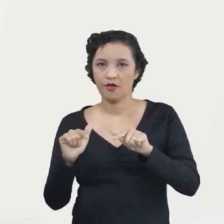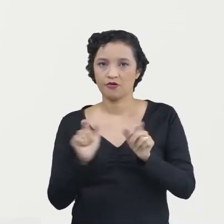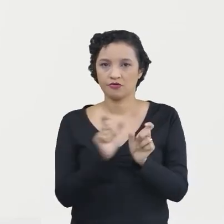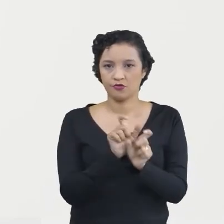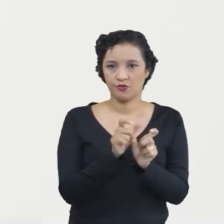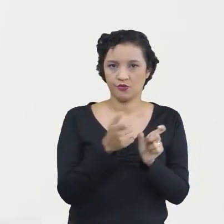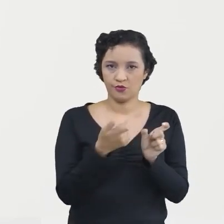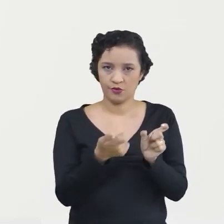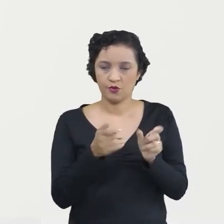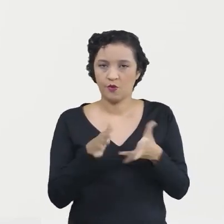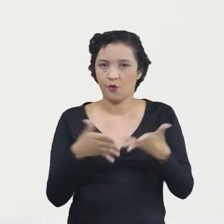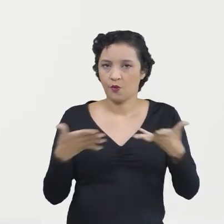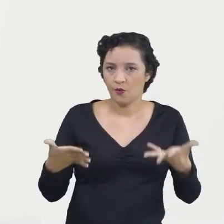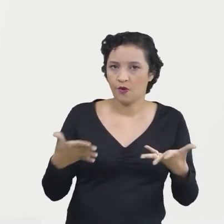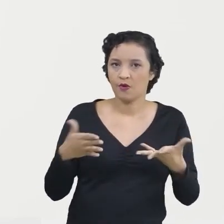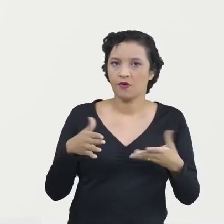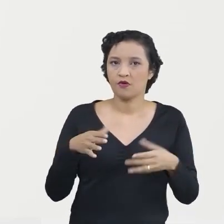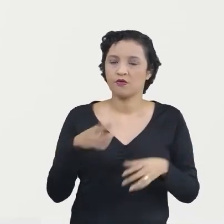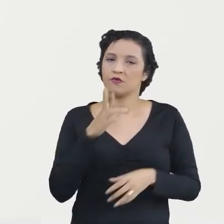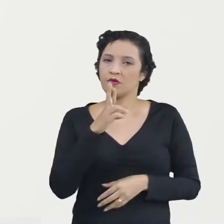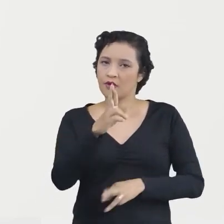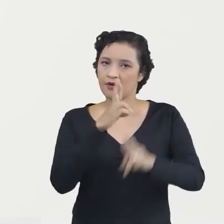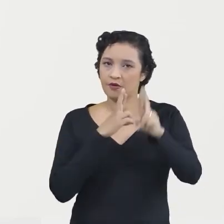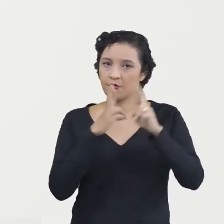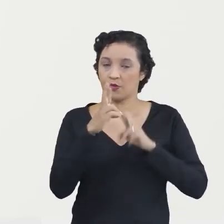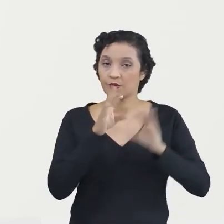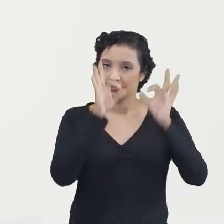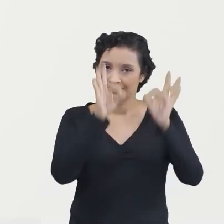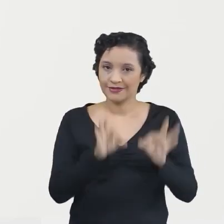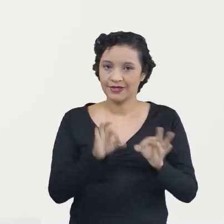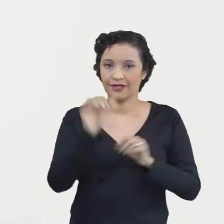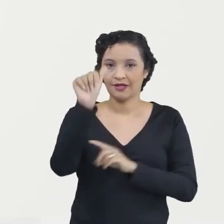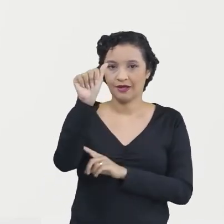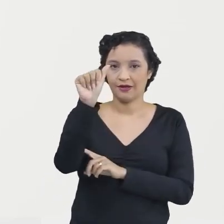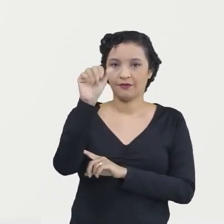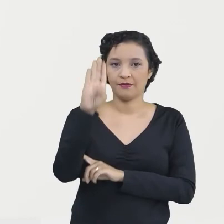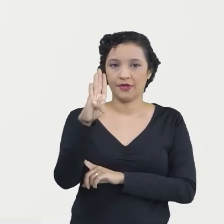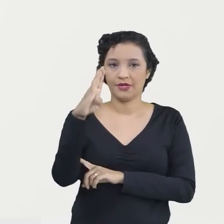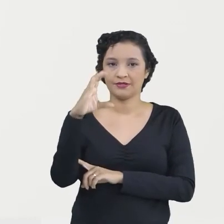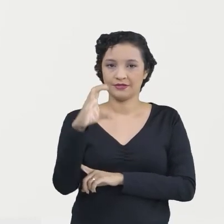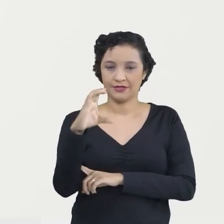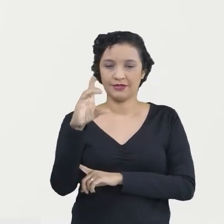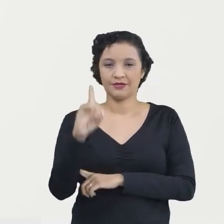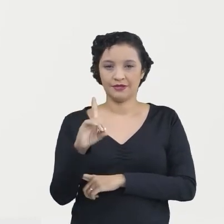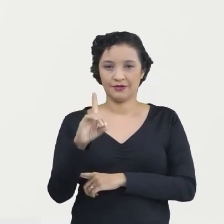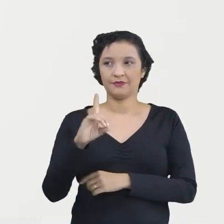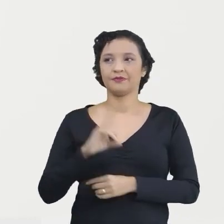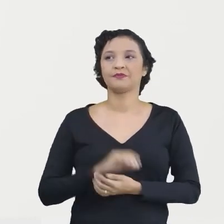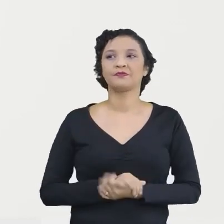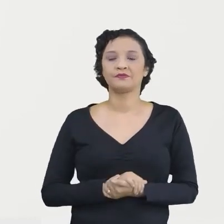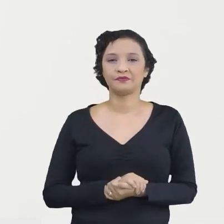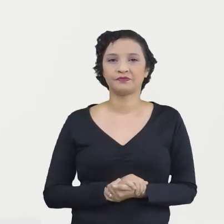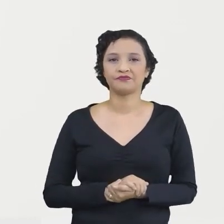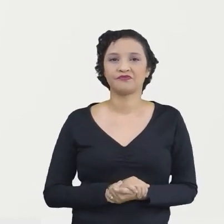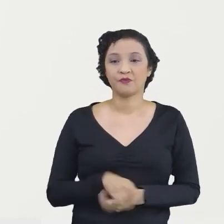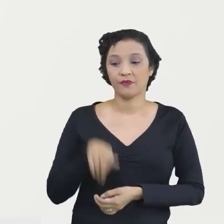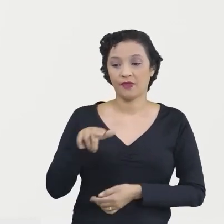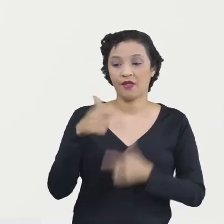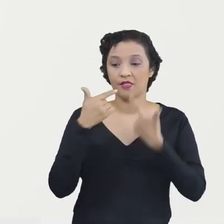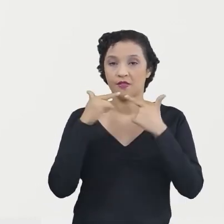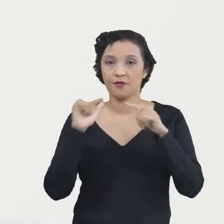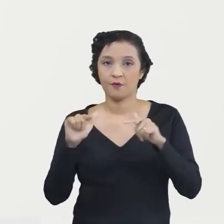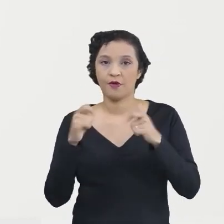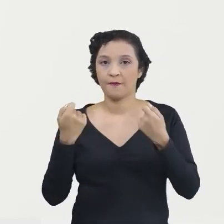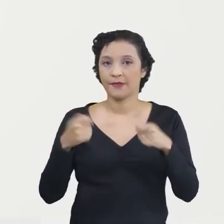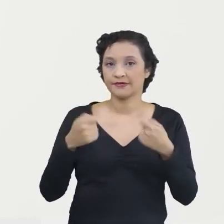adequada. Tem a letra A, B e C. Linguagem conotativa, aquela linguagem que a gente tem que fazer nossas